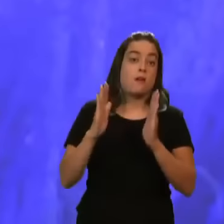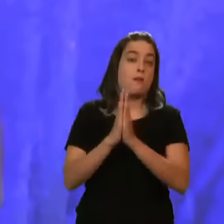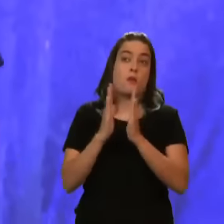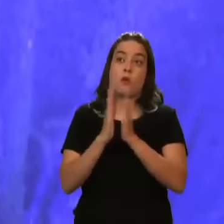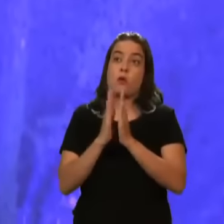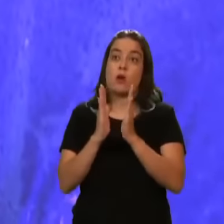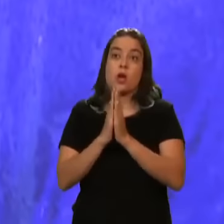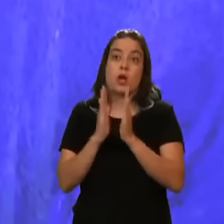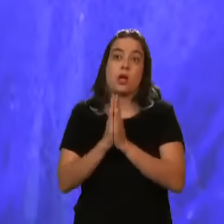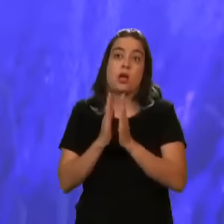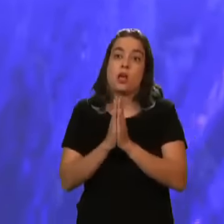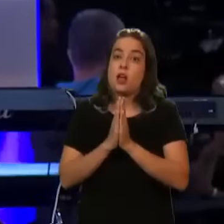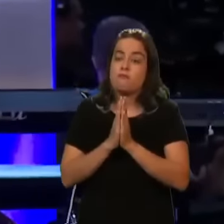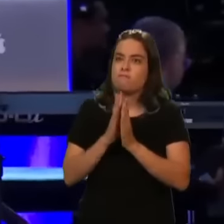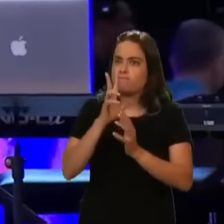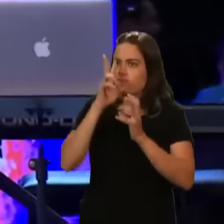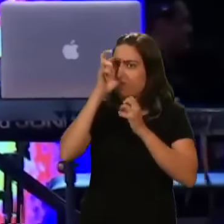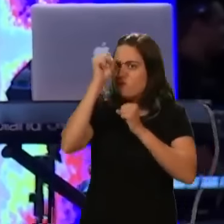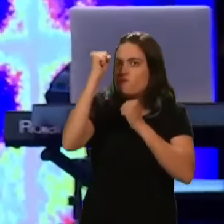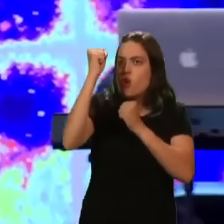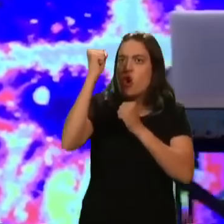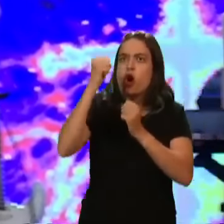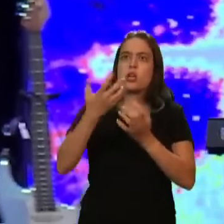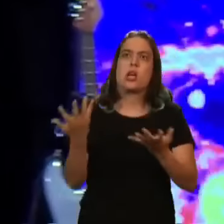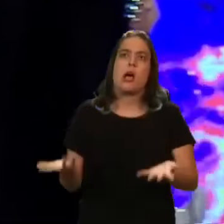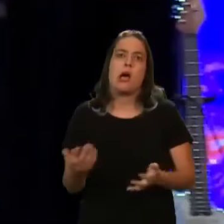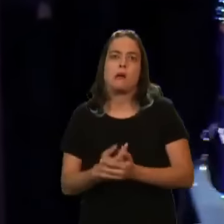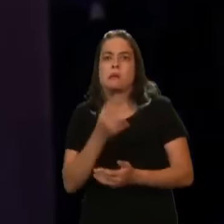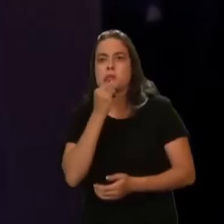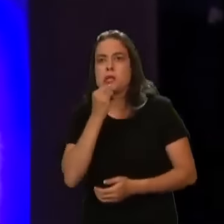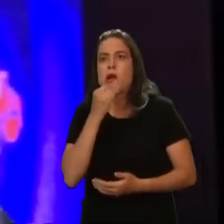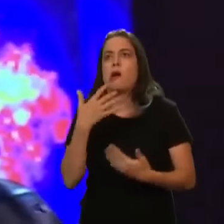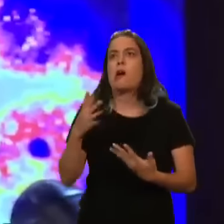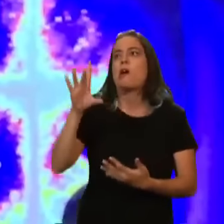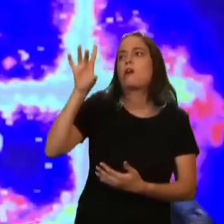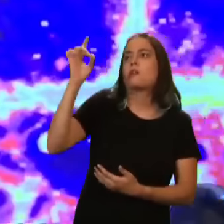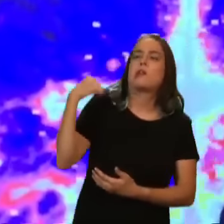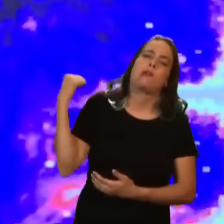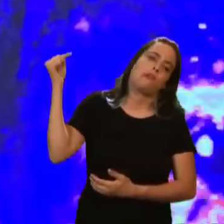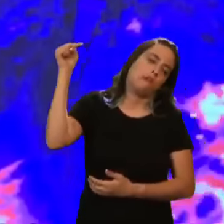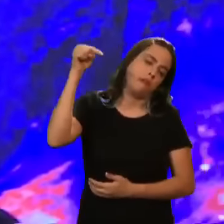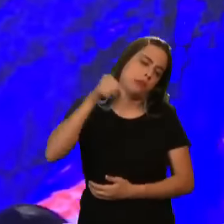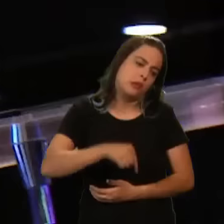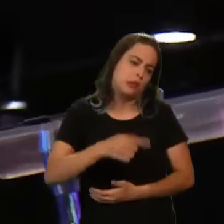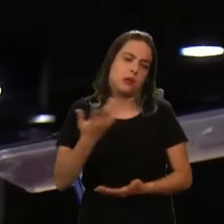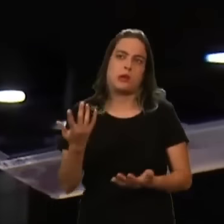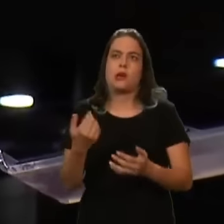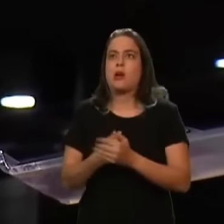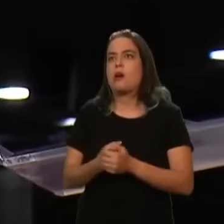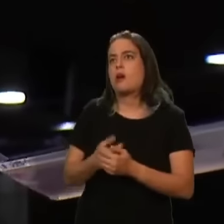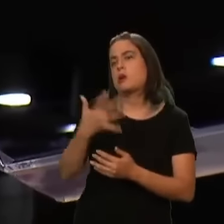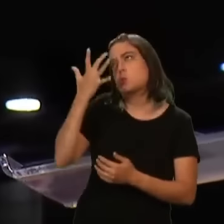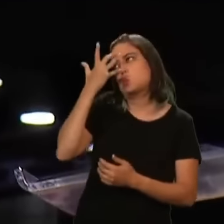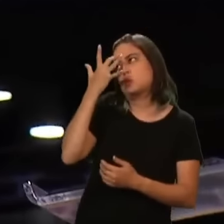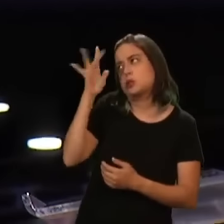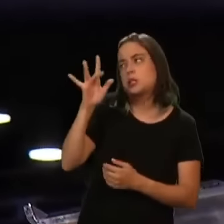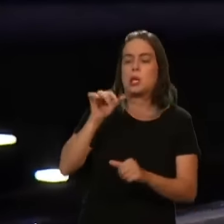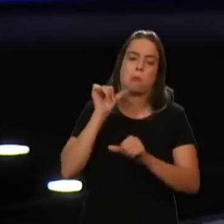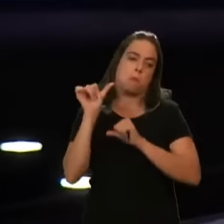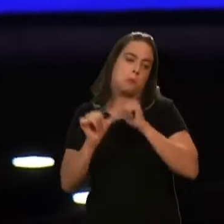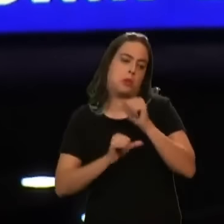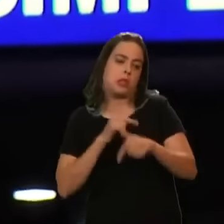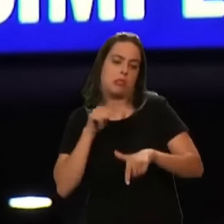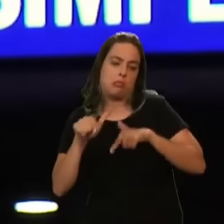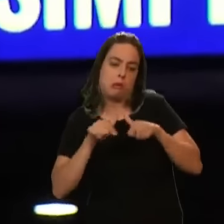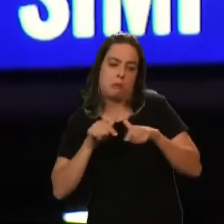Mas é coisa punk. Não vem com: ai Deus, eu estou aqui, sabe assim, eu não sei se eu mudo de